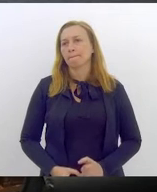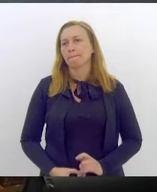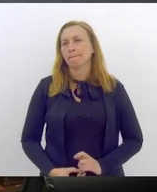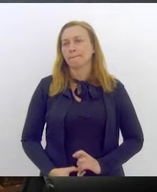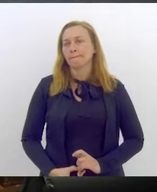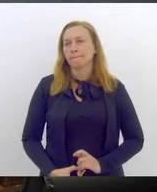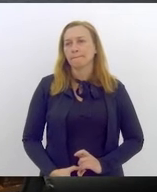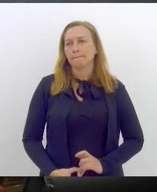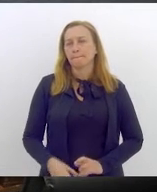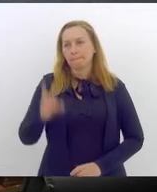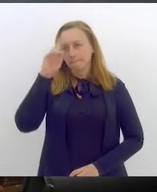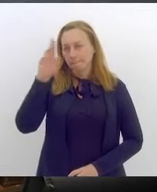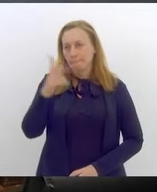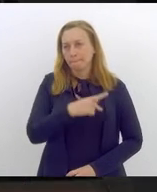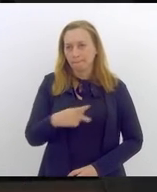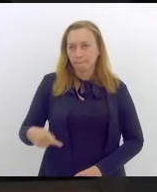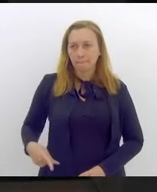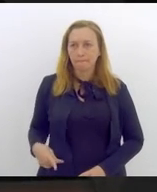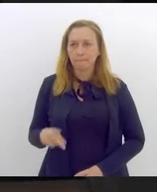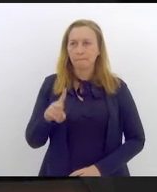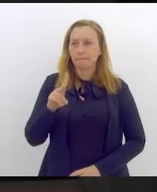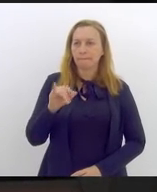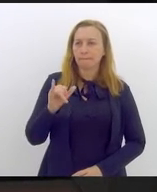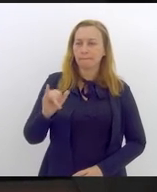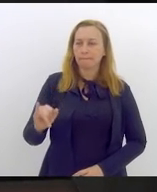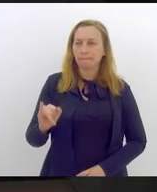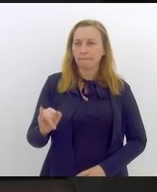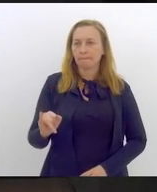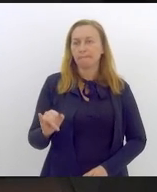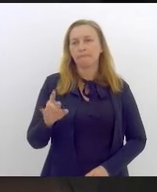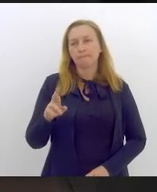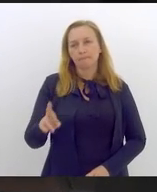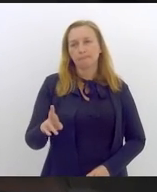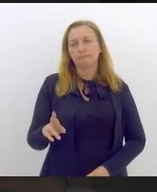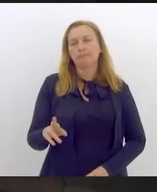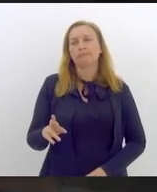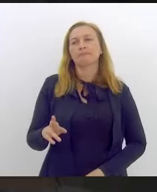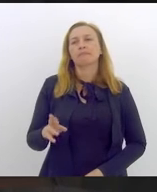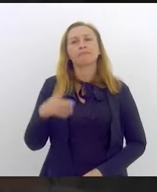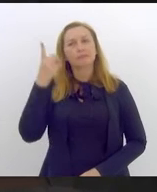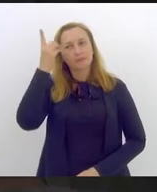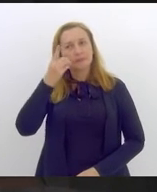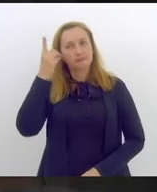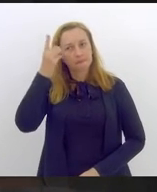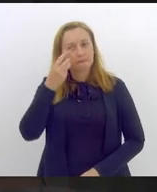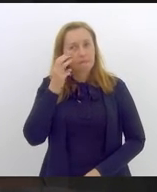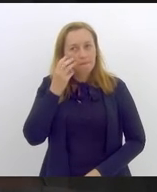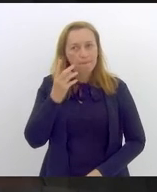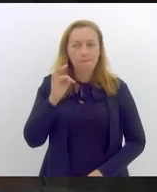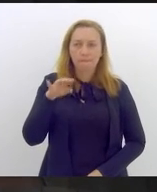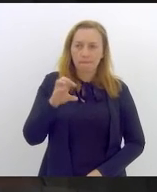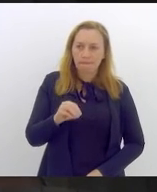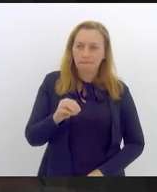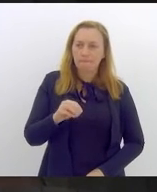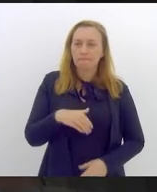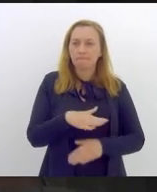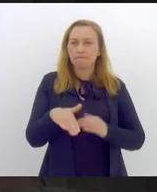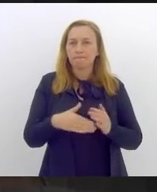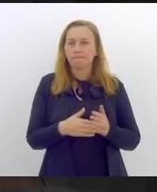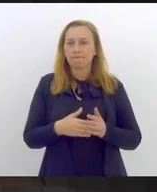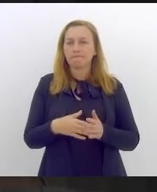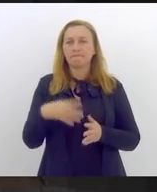seu presidente valceasa Deputado Luiz Paulo Deputado Márcio Gualberto deputados deputados que